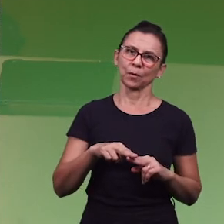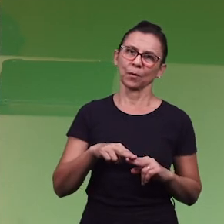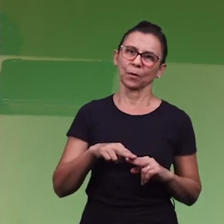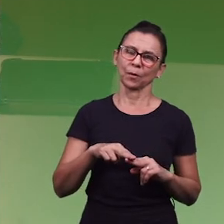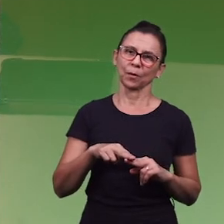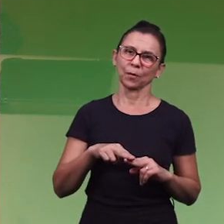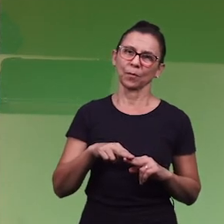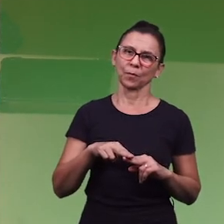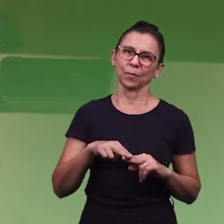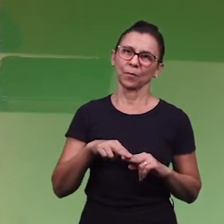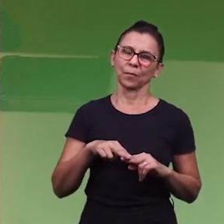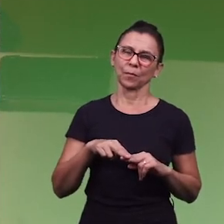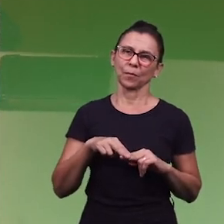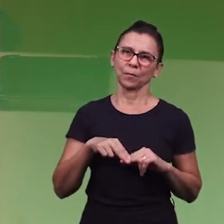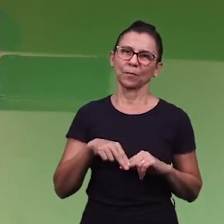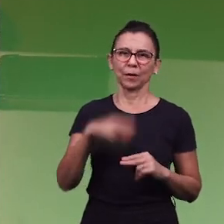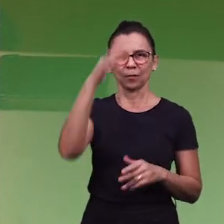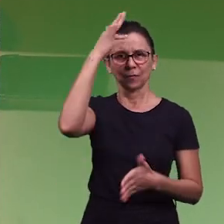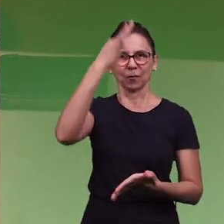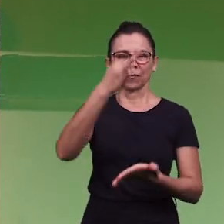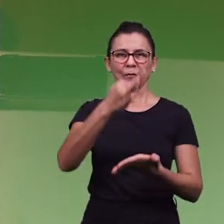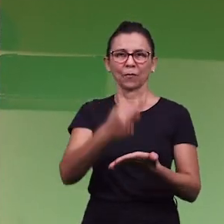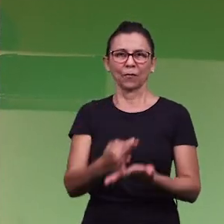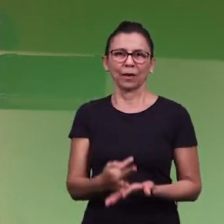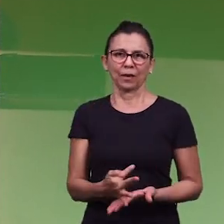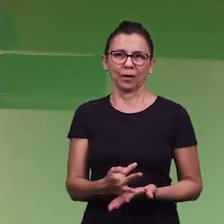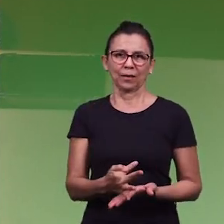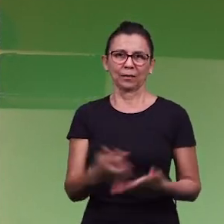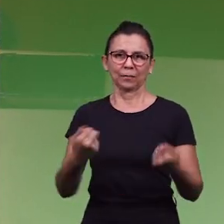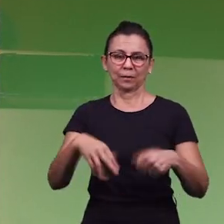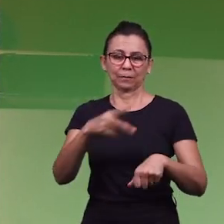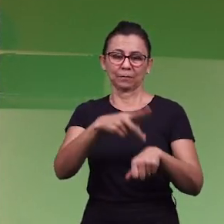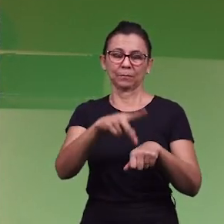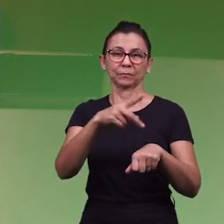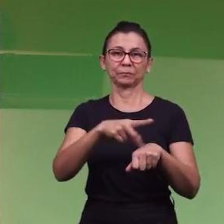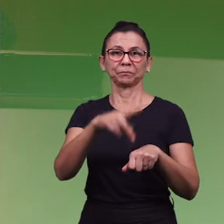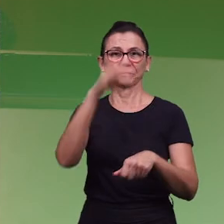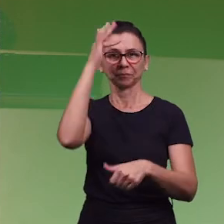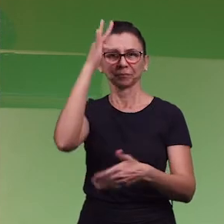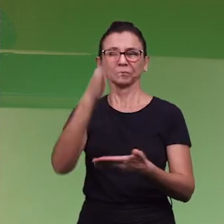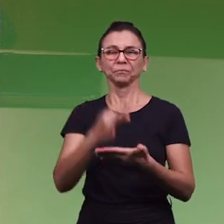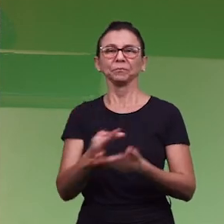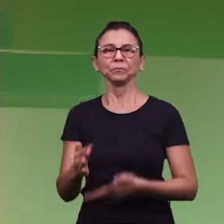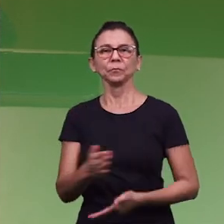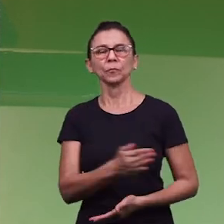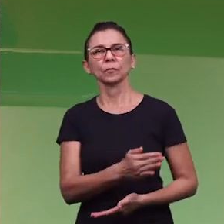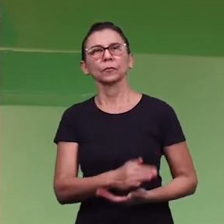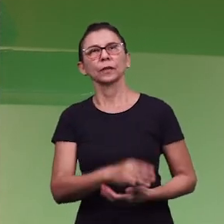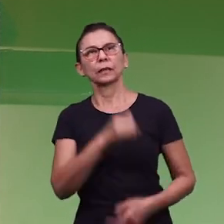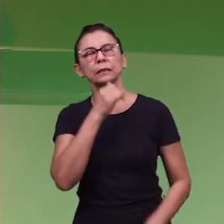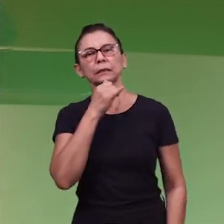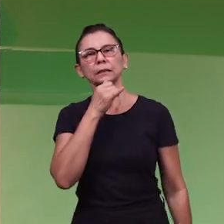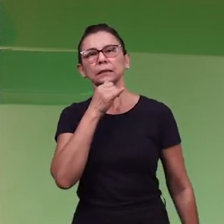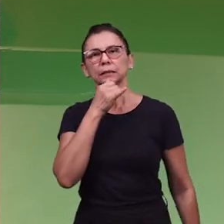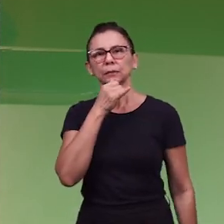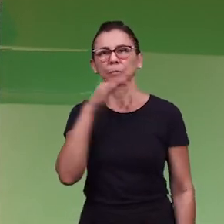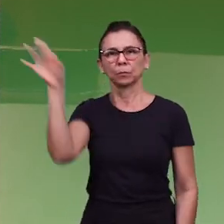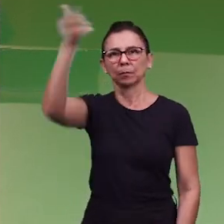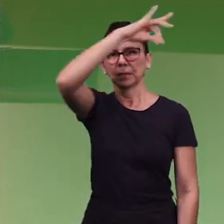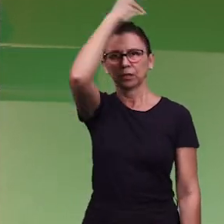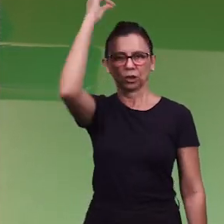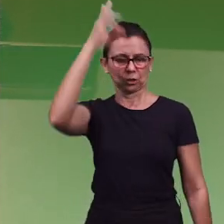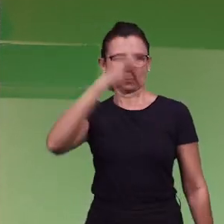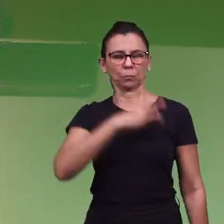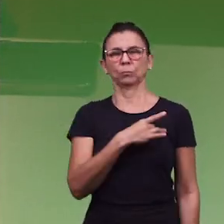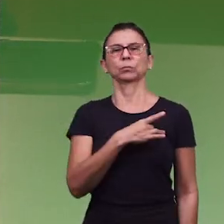por meio da fé? Aí veio o exercício da fé, né? O exercício da fé. Por exemplo, um recurso como o batismo com o